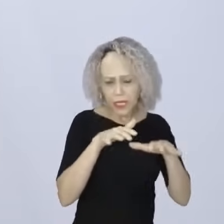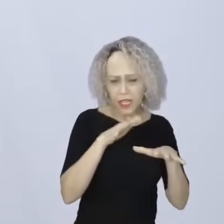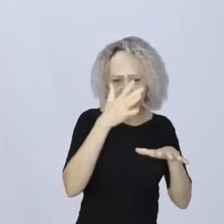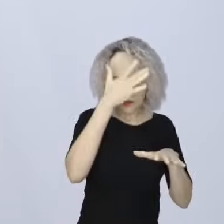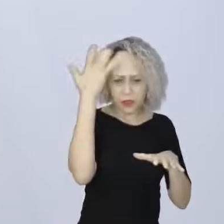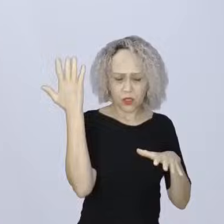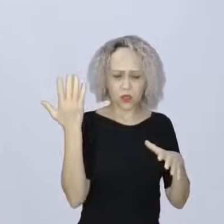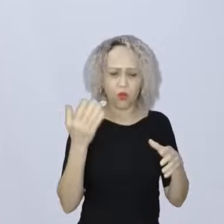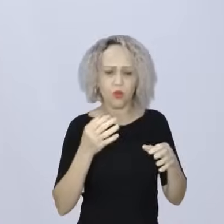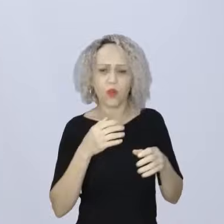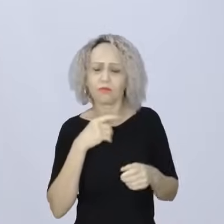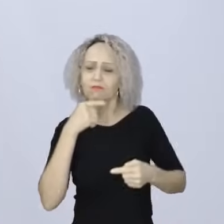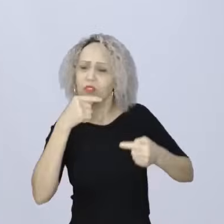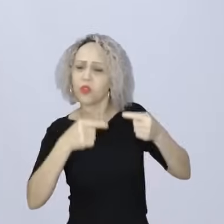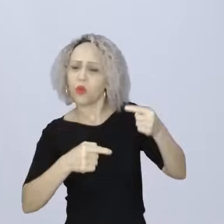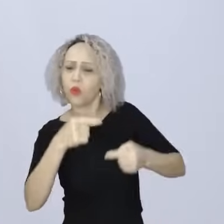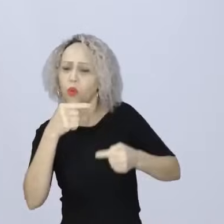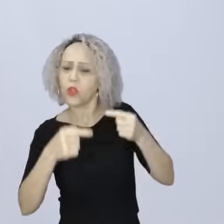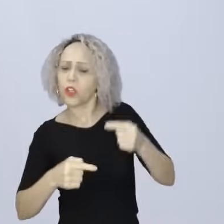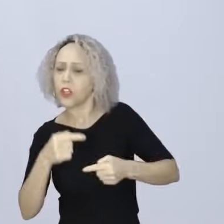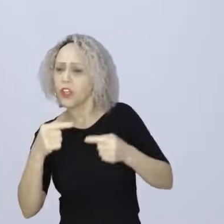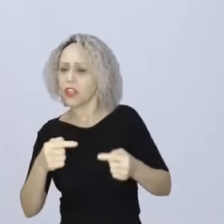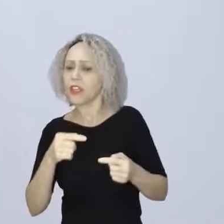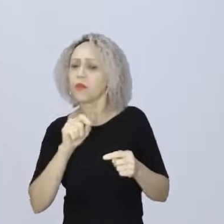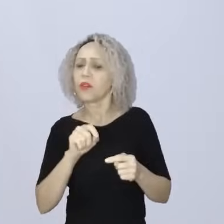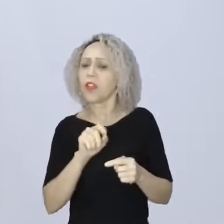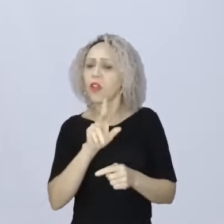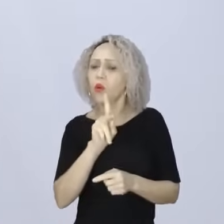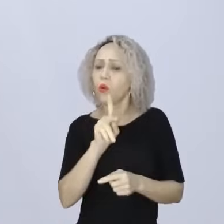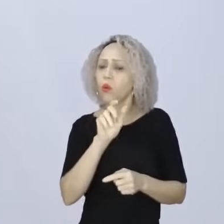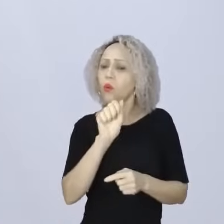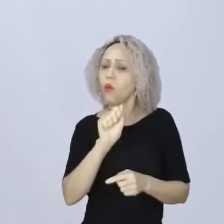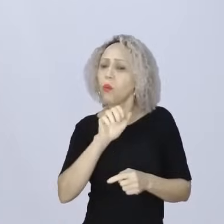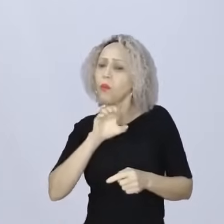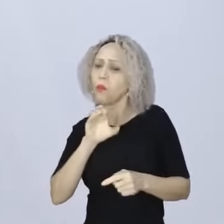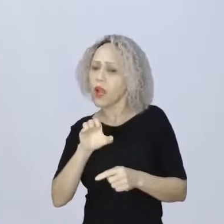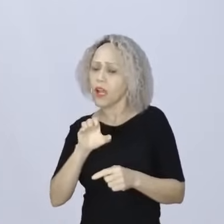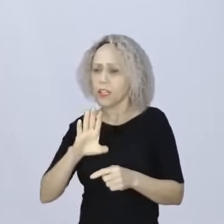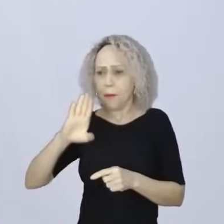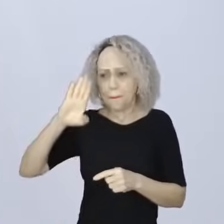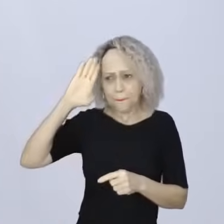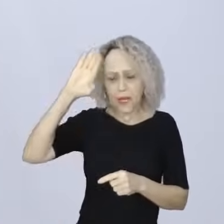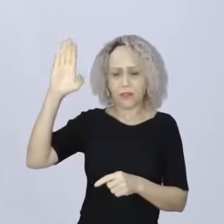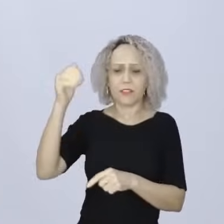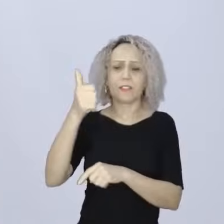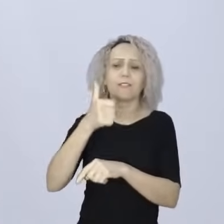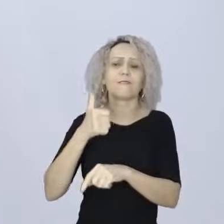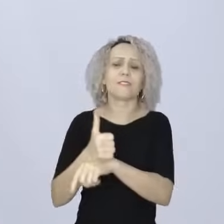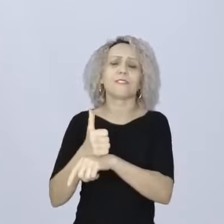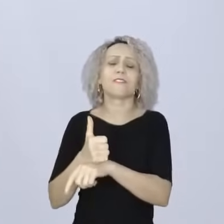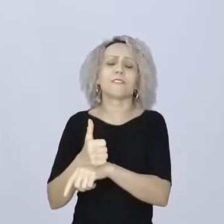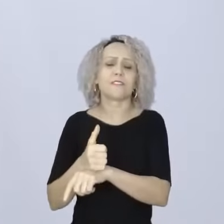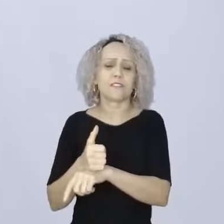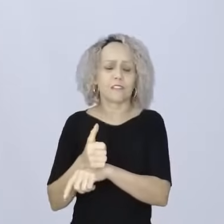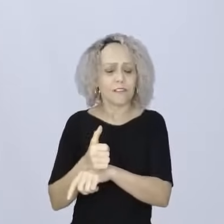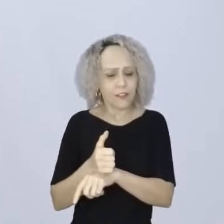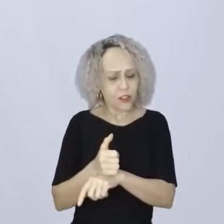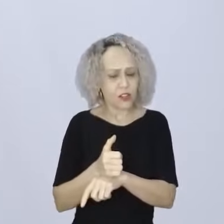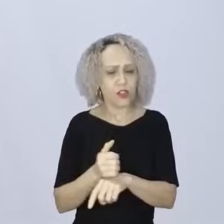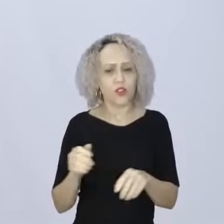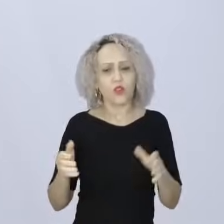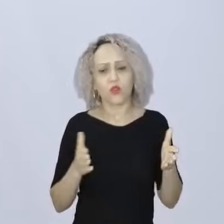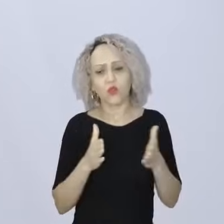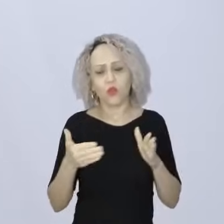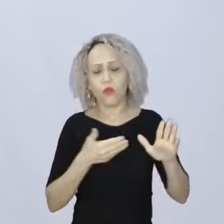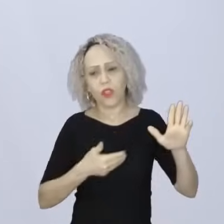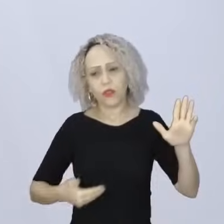a proposta do PAC como era a prioridade do governo dentro das prioridades, que também saiu das plenárias. Então